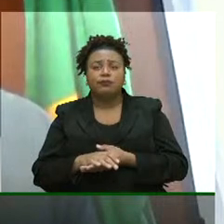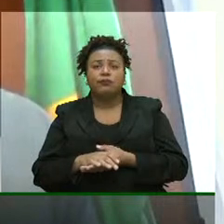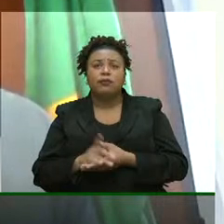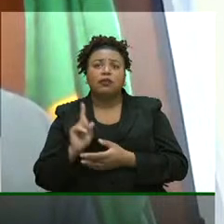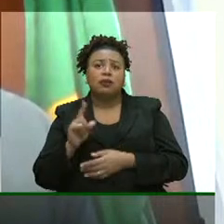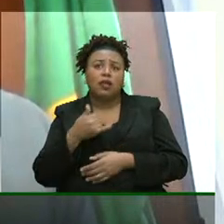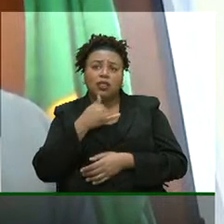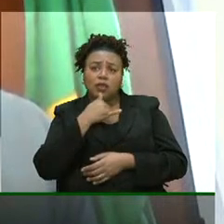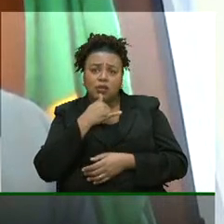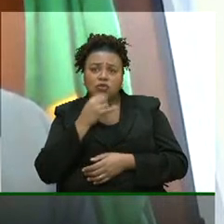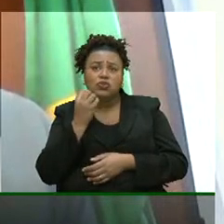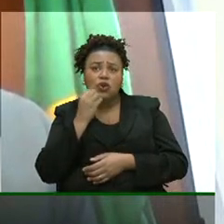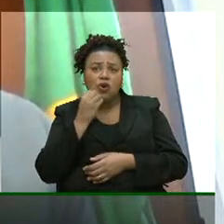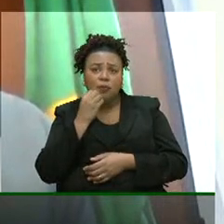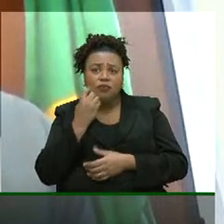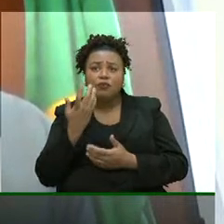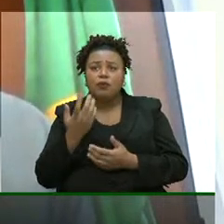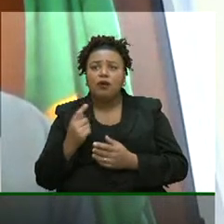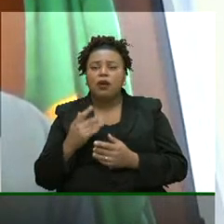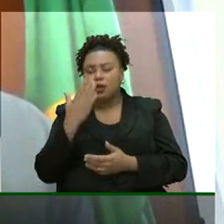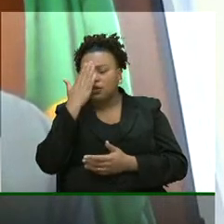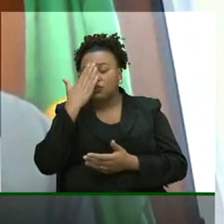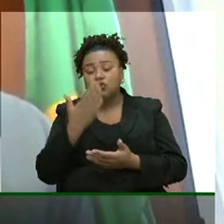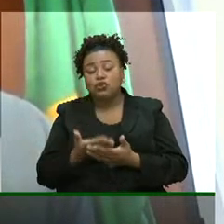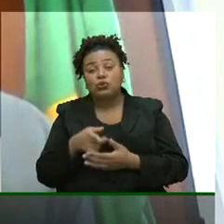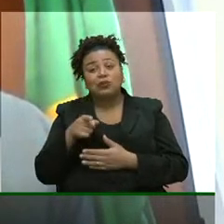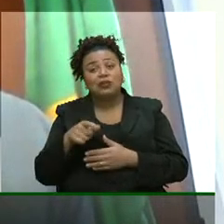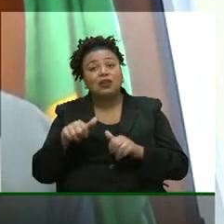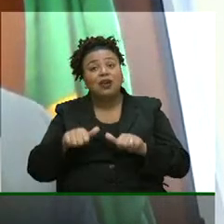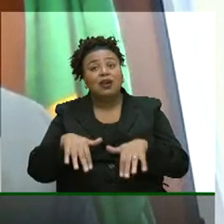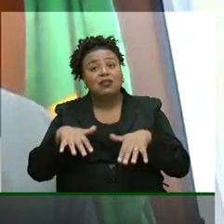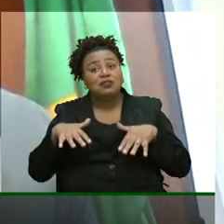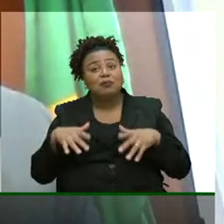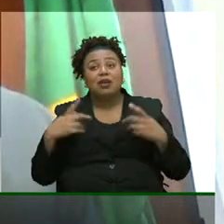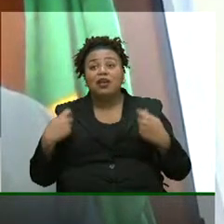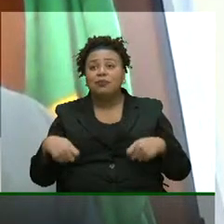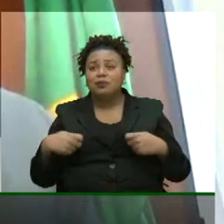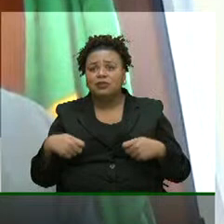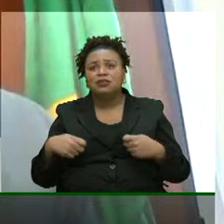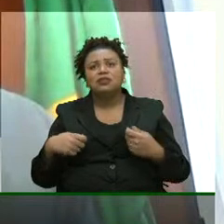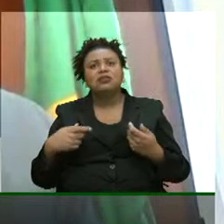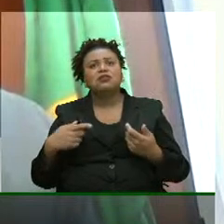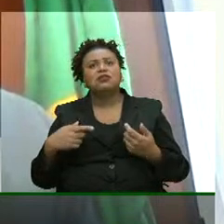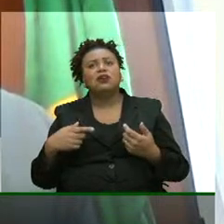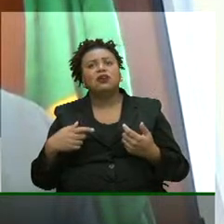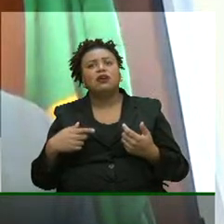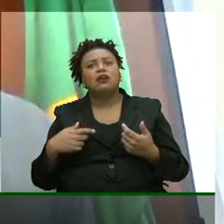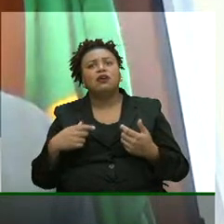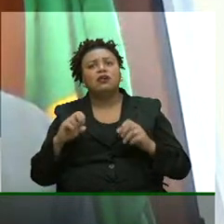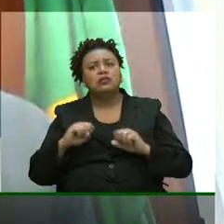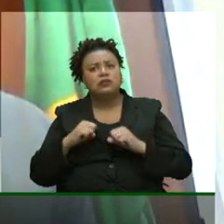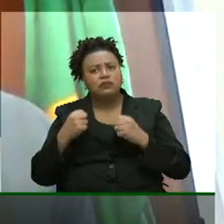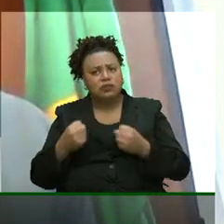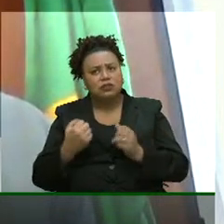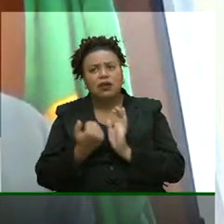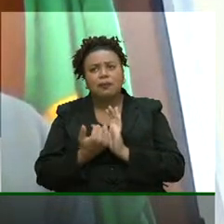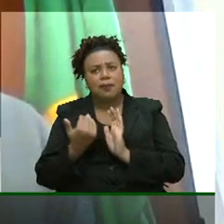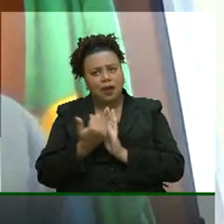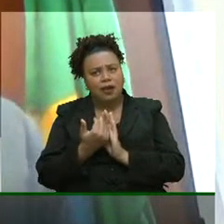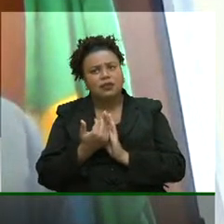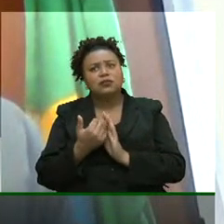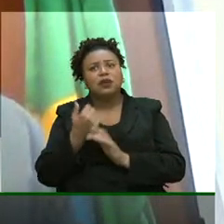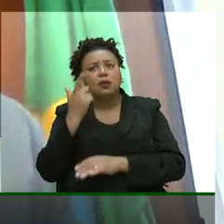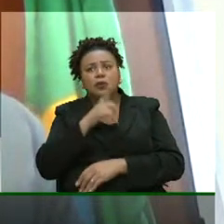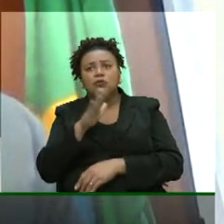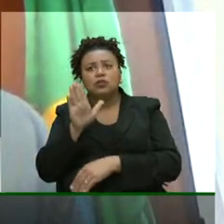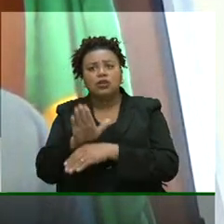tragédia, obviamente, e acredito que essa Assembleia Legislativa deveria enfocar ao máximo seus esforços em buscar